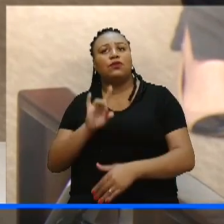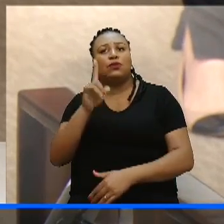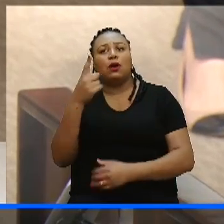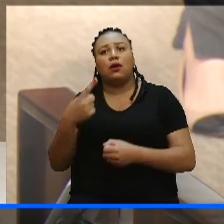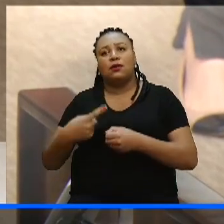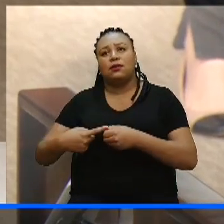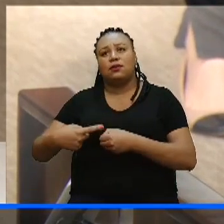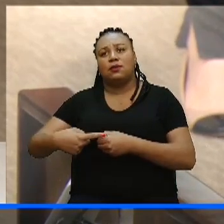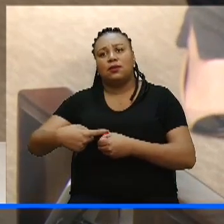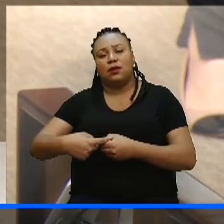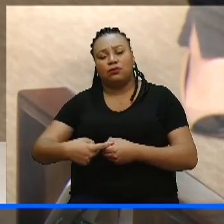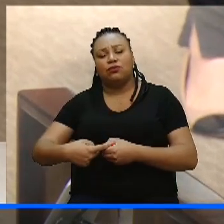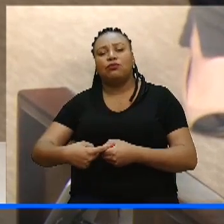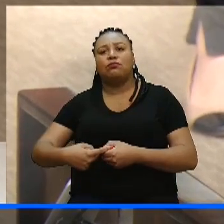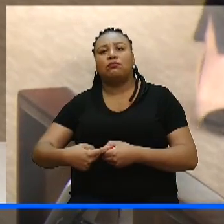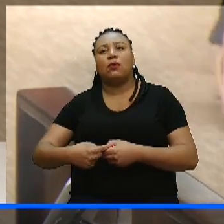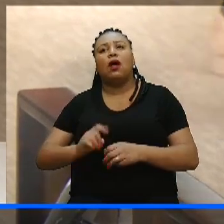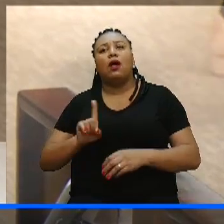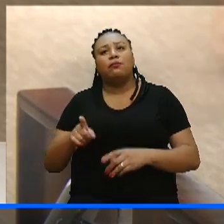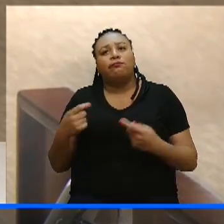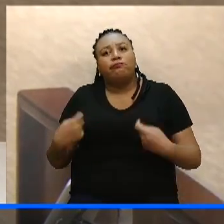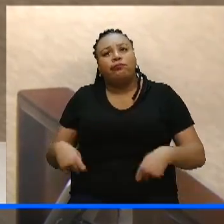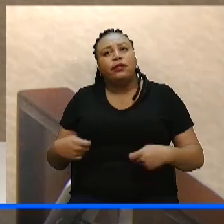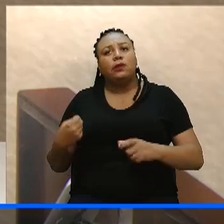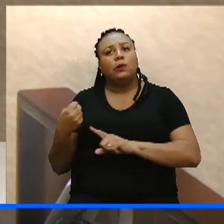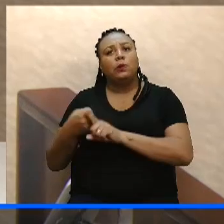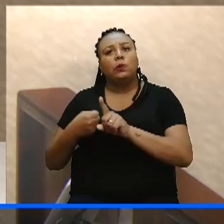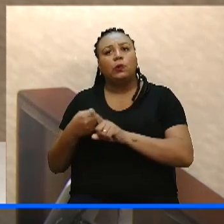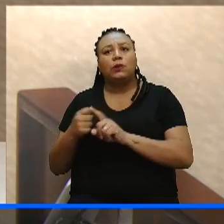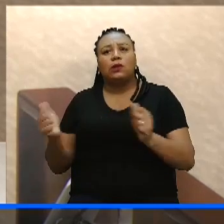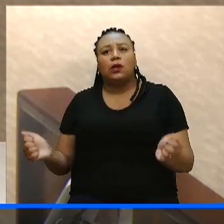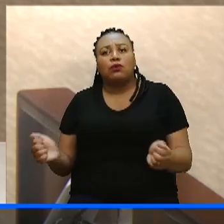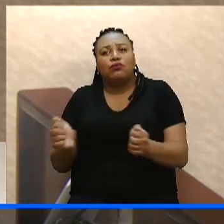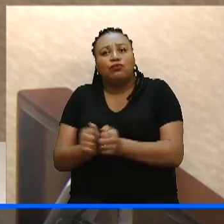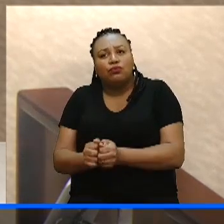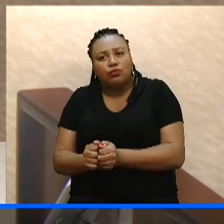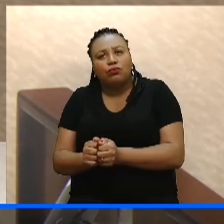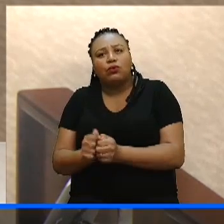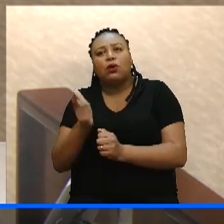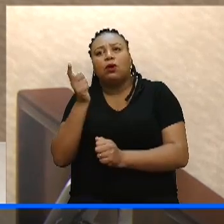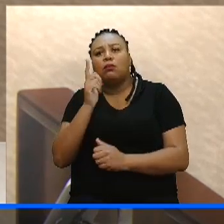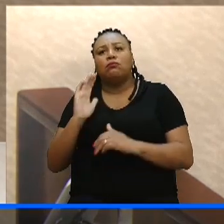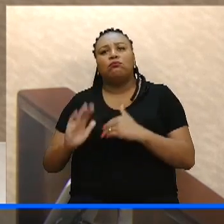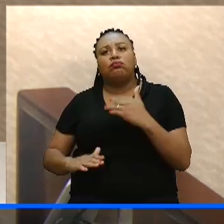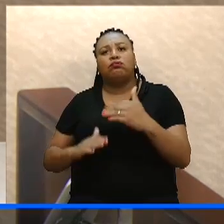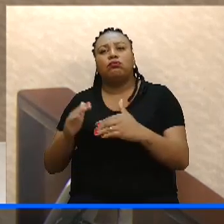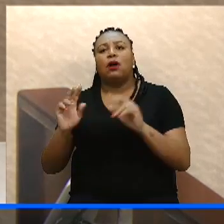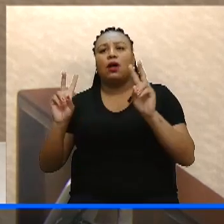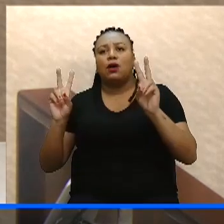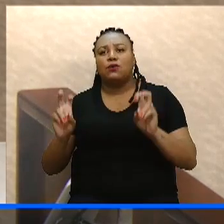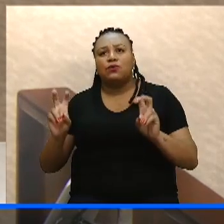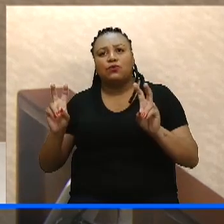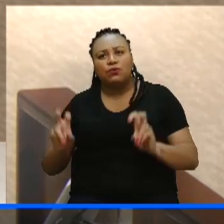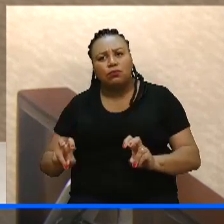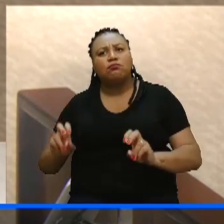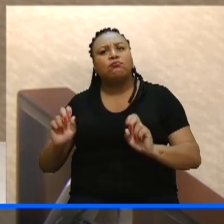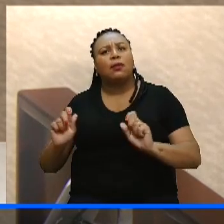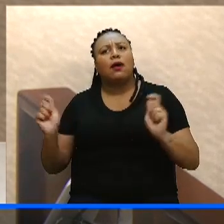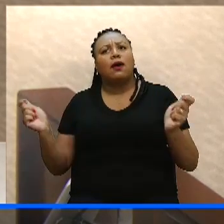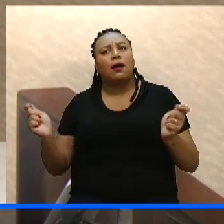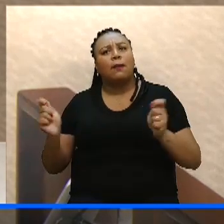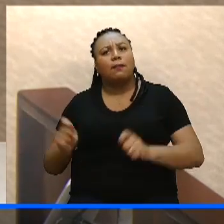cidade era preciso lutar em conjunto para desenvolver pautas capazes de alavancar